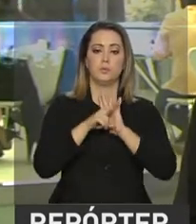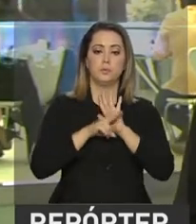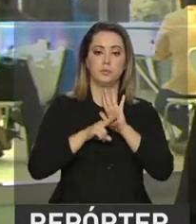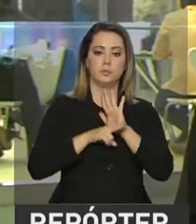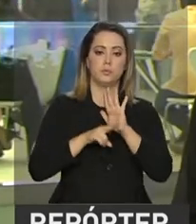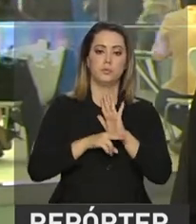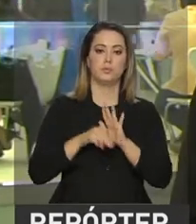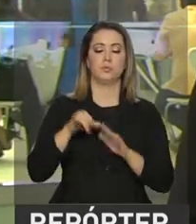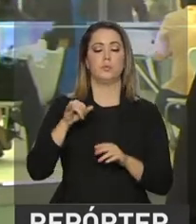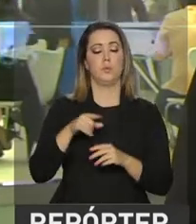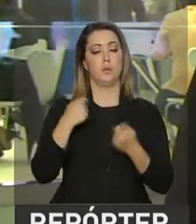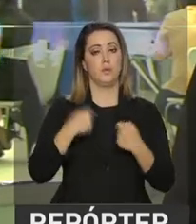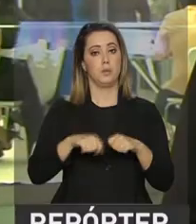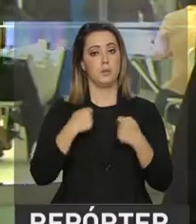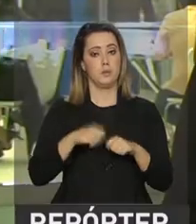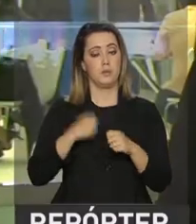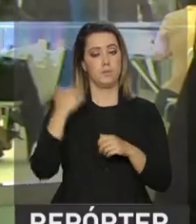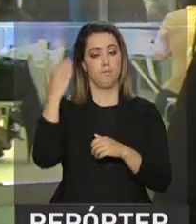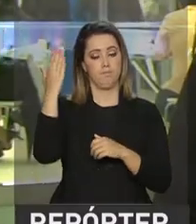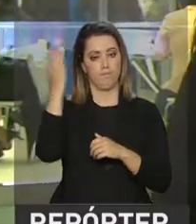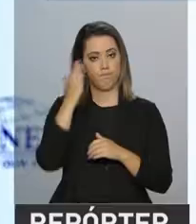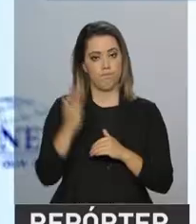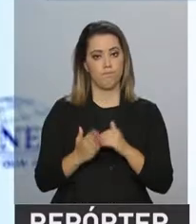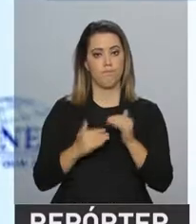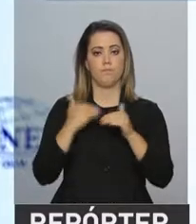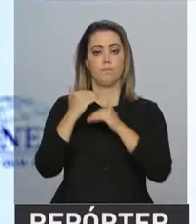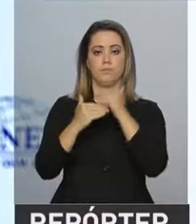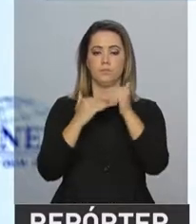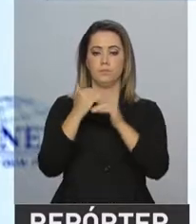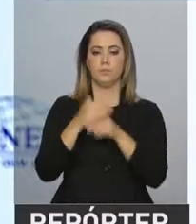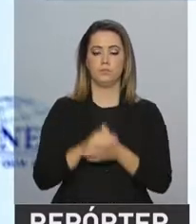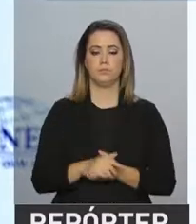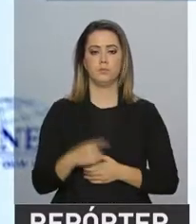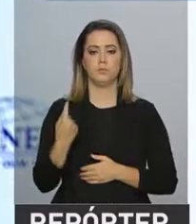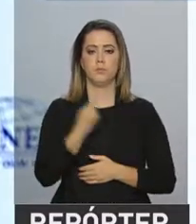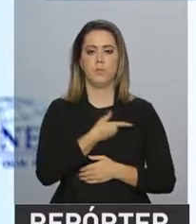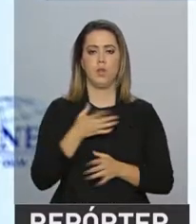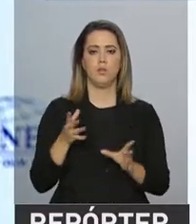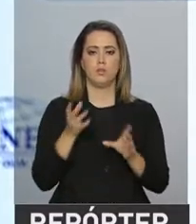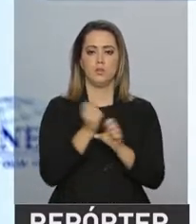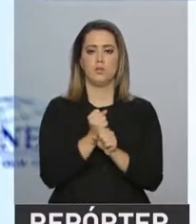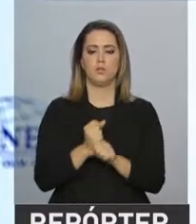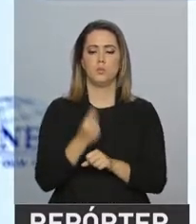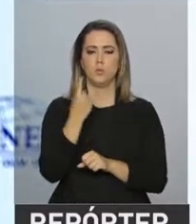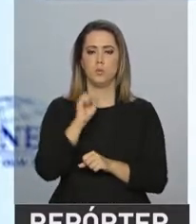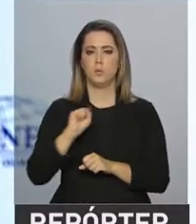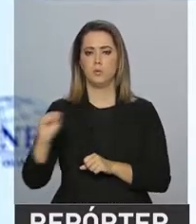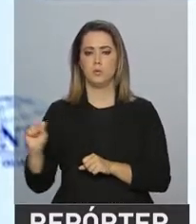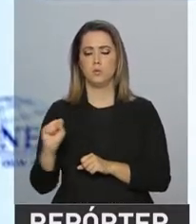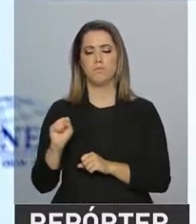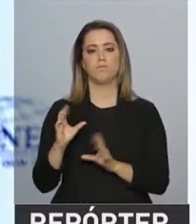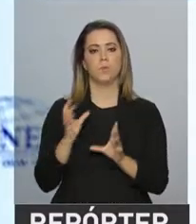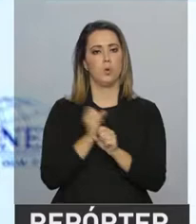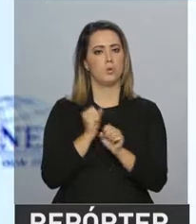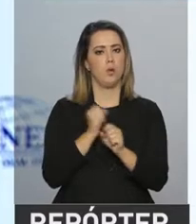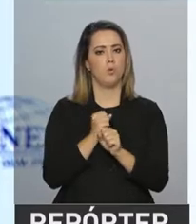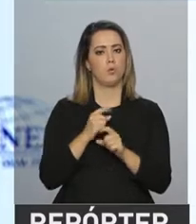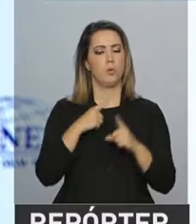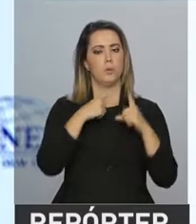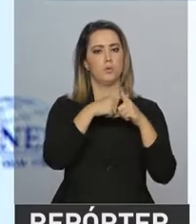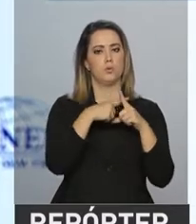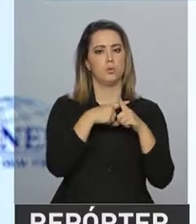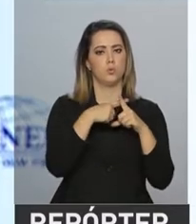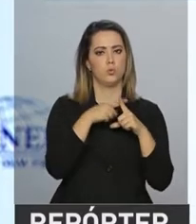e tributária para que o país continue a crescer. Nós fechamos, convenhamos, o primeiro semestre com um saldo